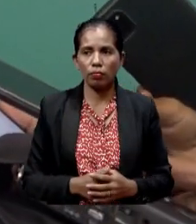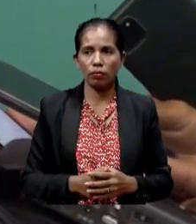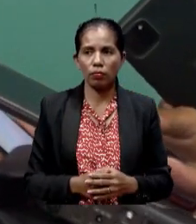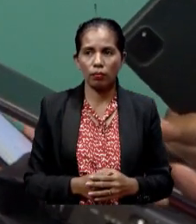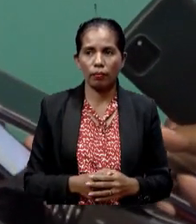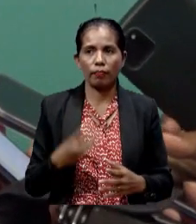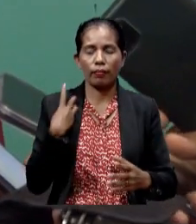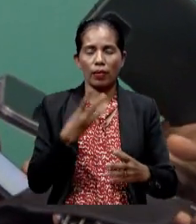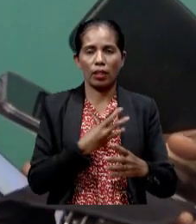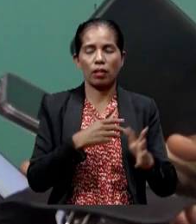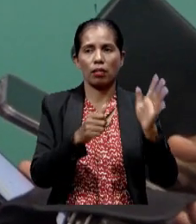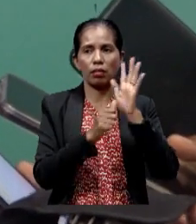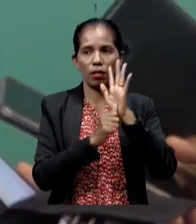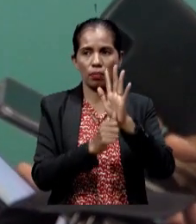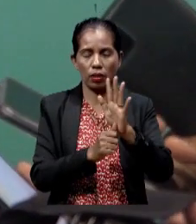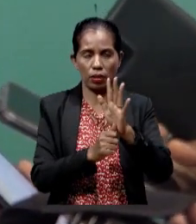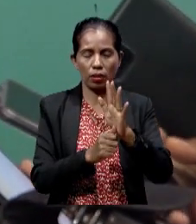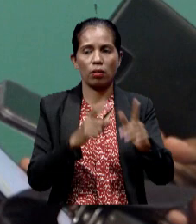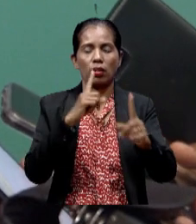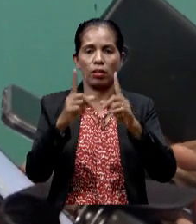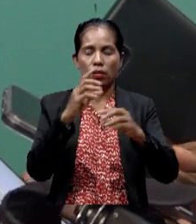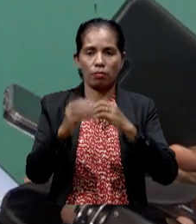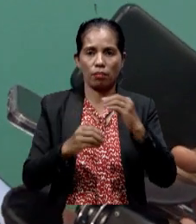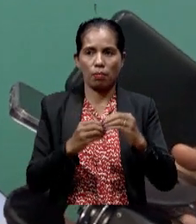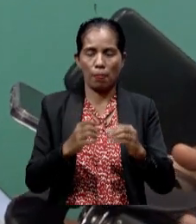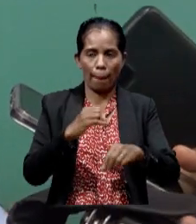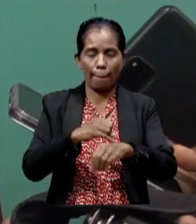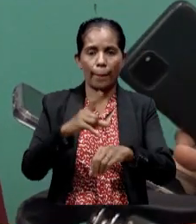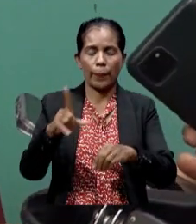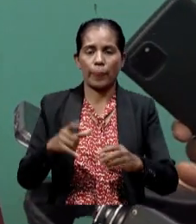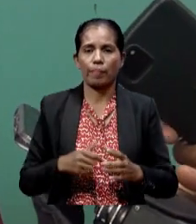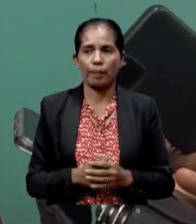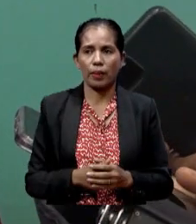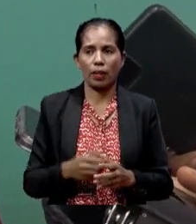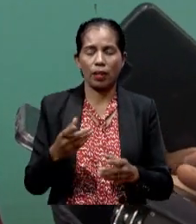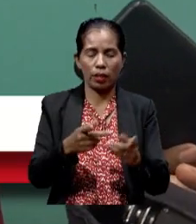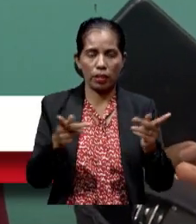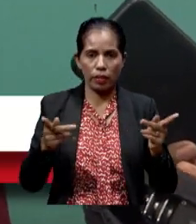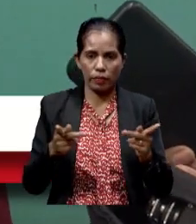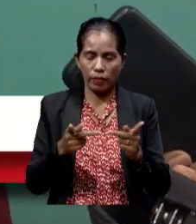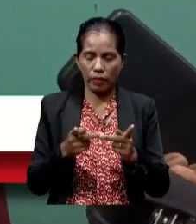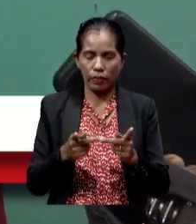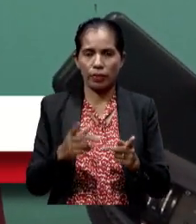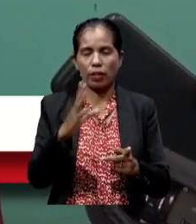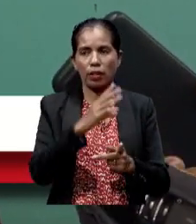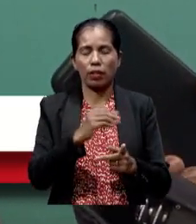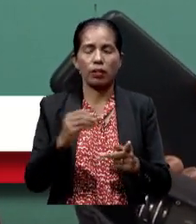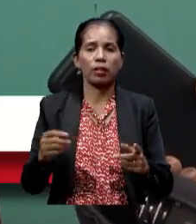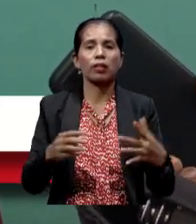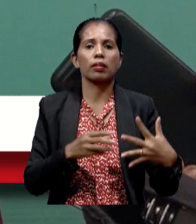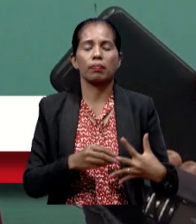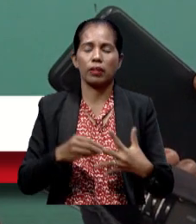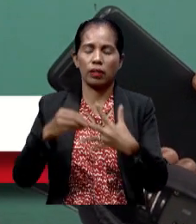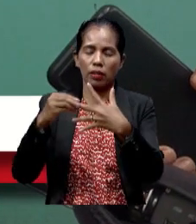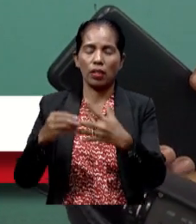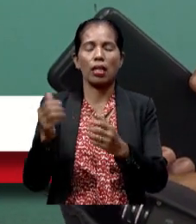está colhendo a cooperação internacional, cooperação e a área regional, né? E a Liu, o